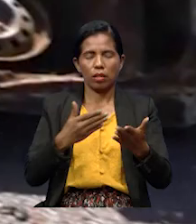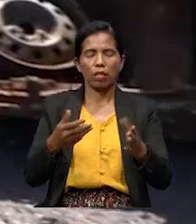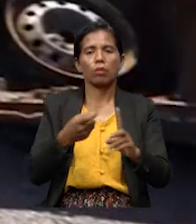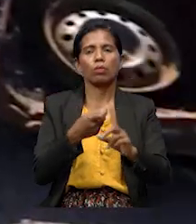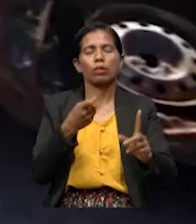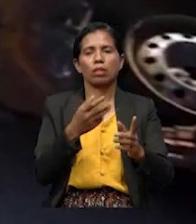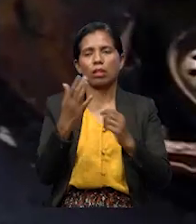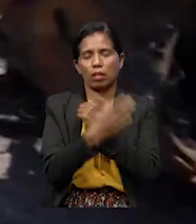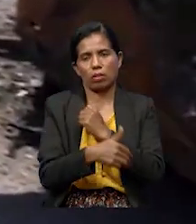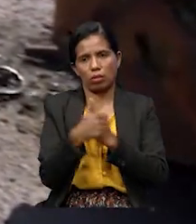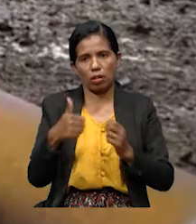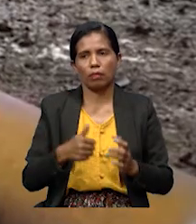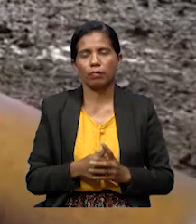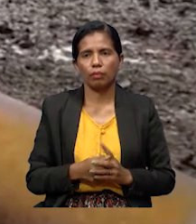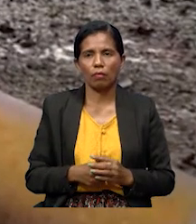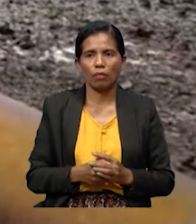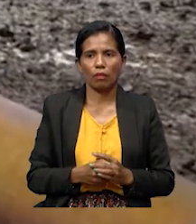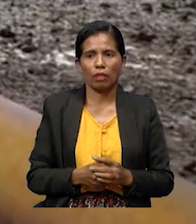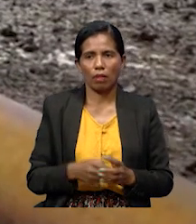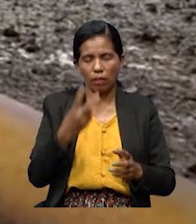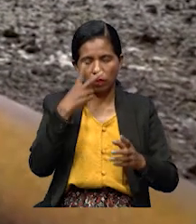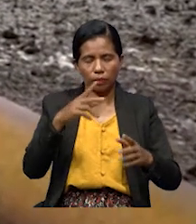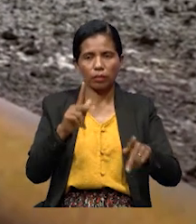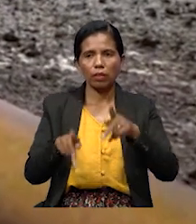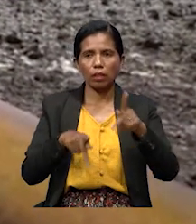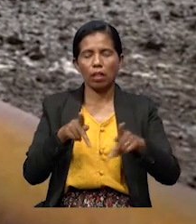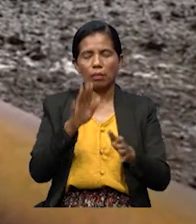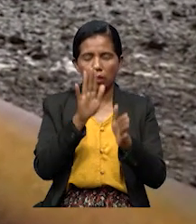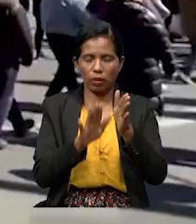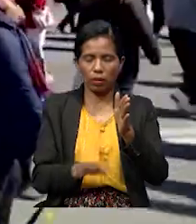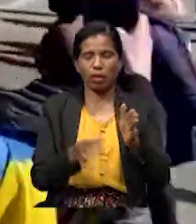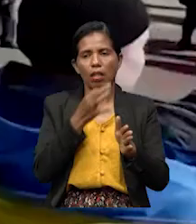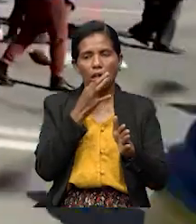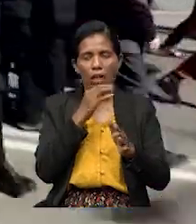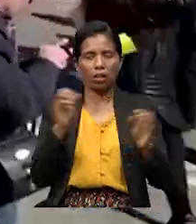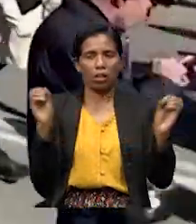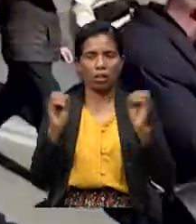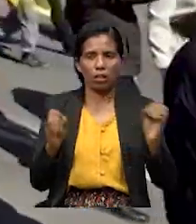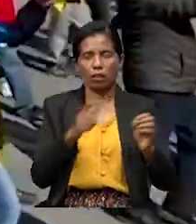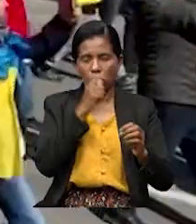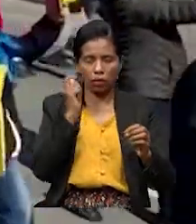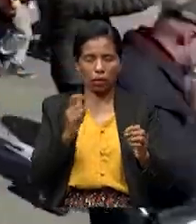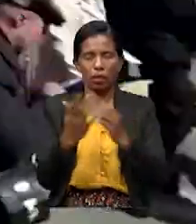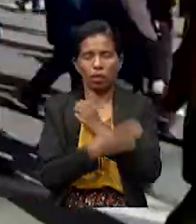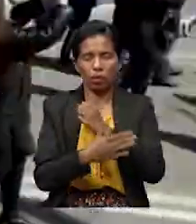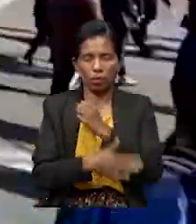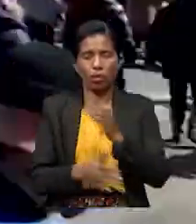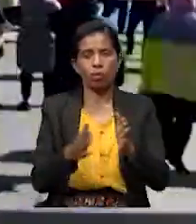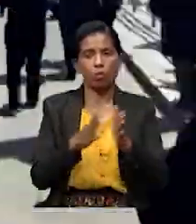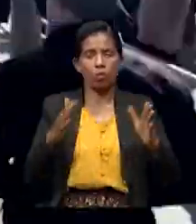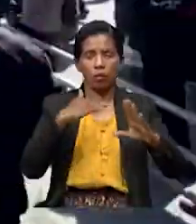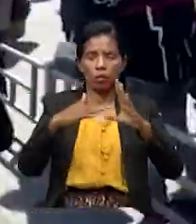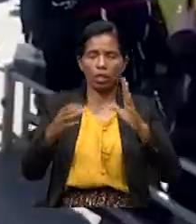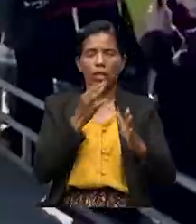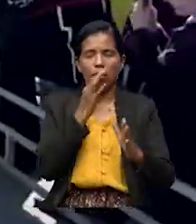importação. Tuir WFP na predição, população sem menos a Han, tambo Ucrânia, nação importador bot segundo o mundo, tem